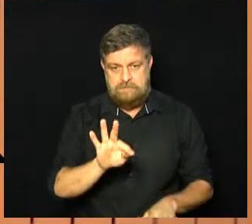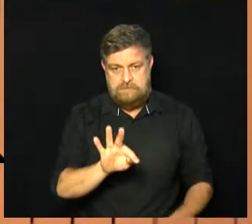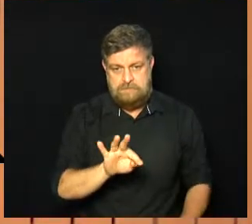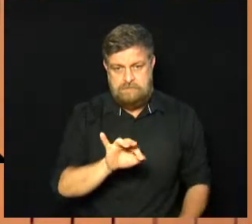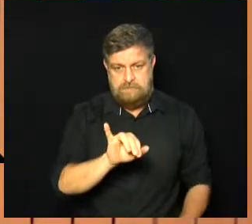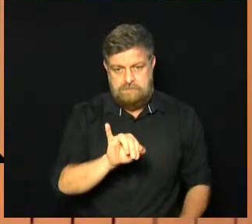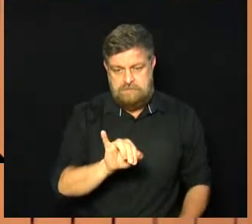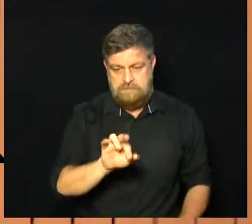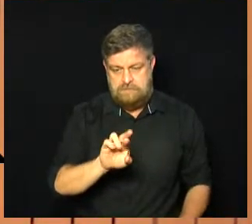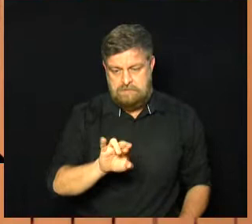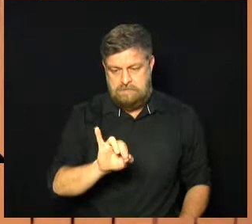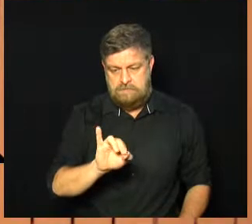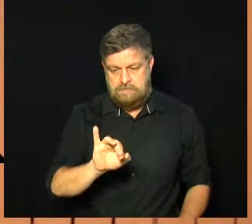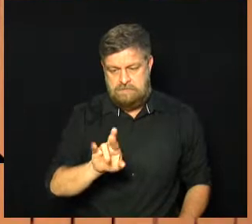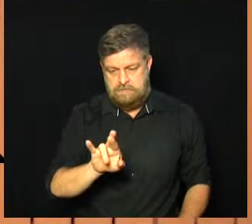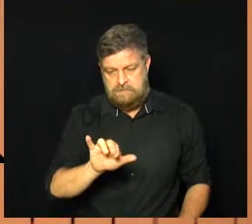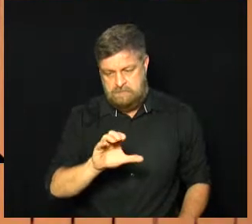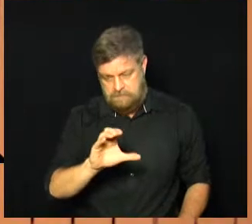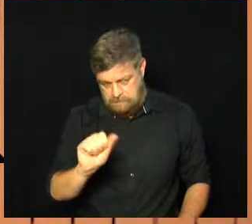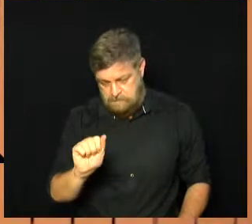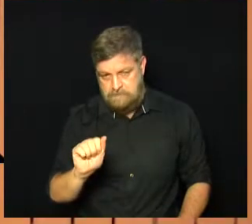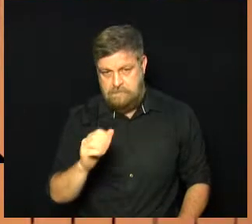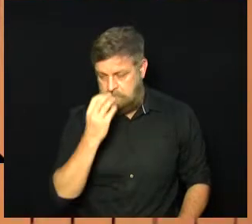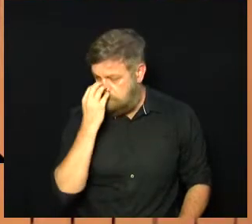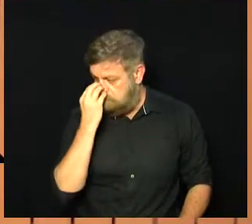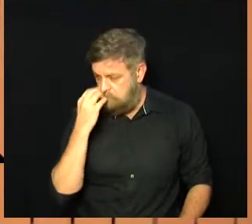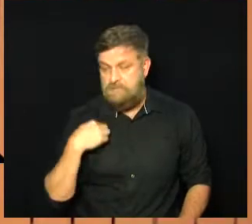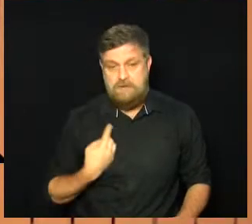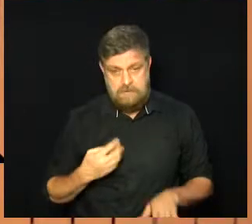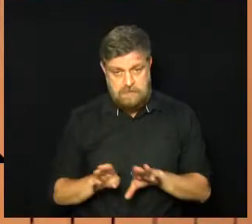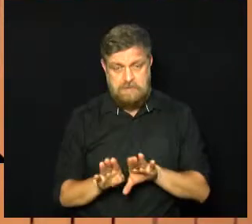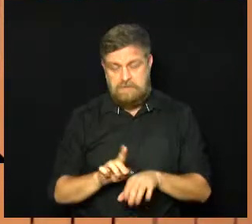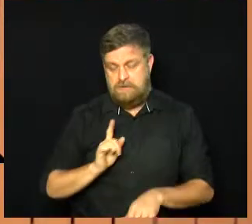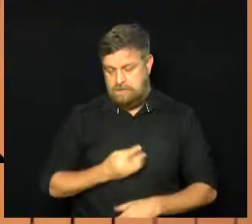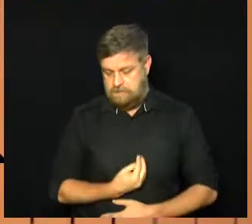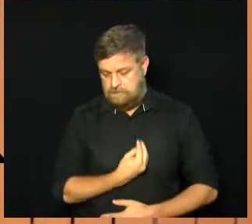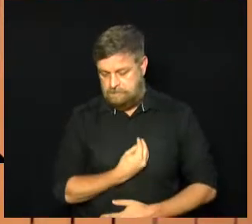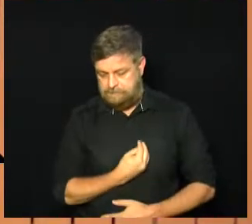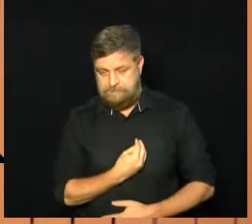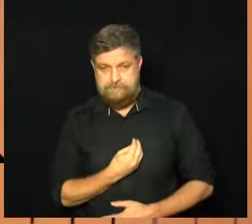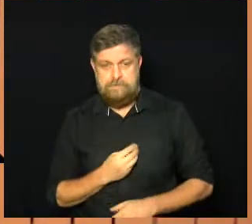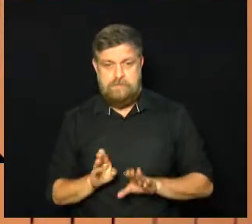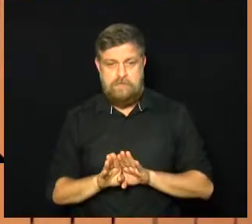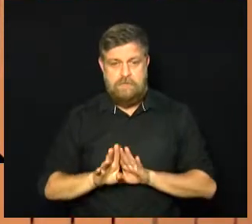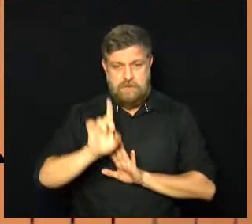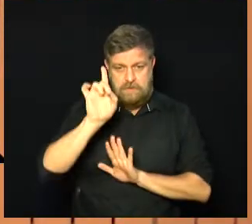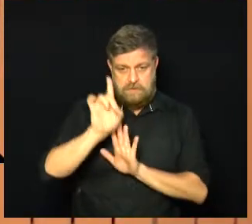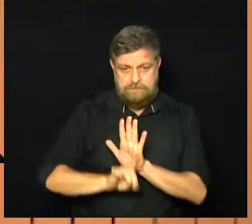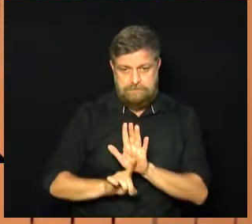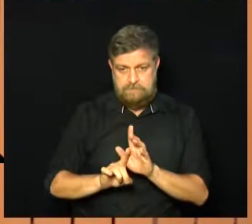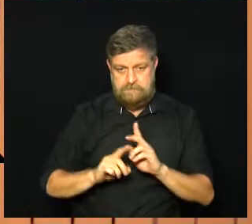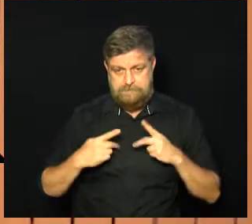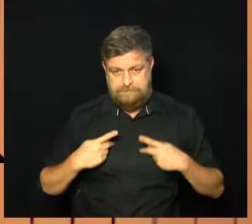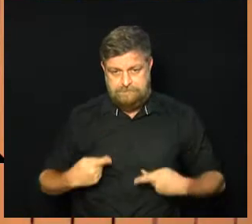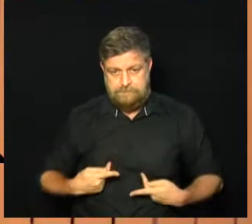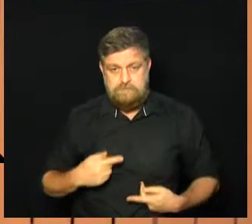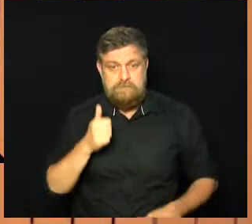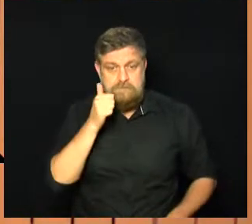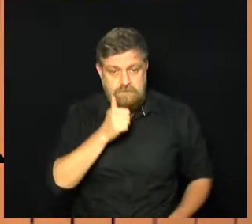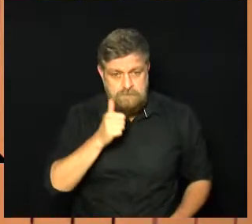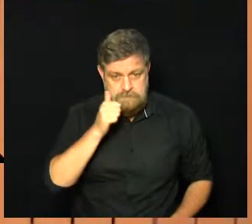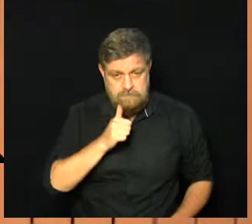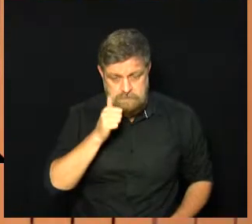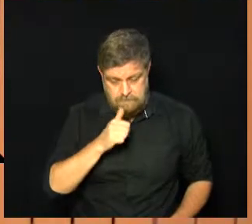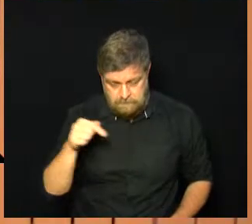gente também contou com o debate, né, sobre os direitos humanos das mulheres. A gente tem